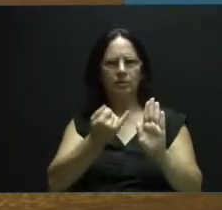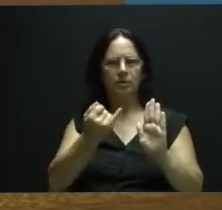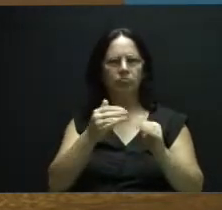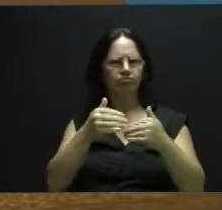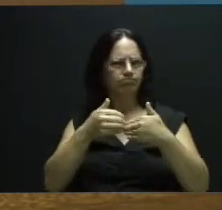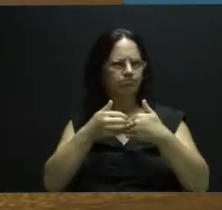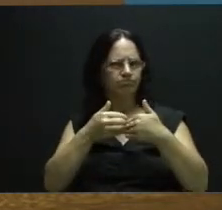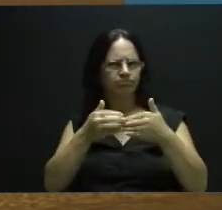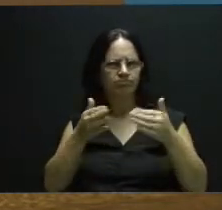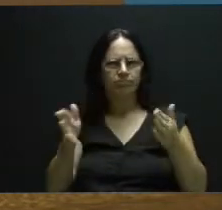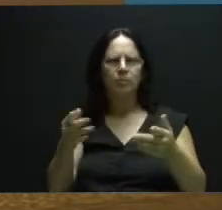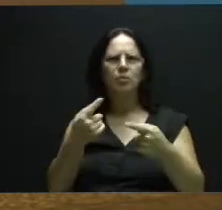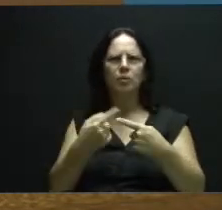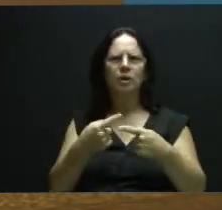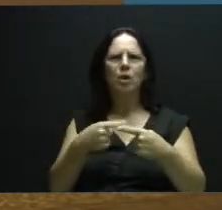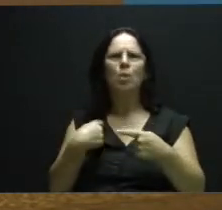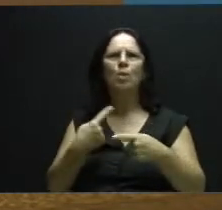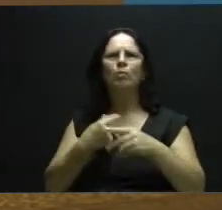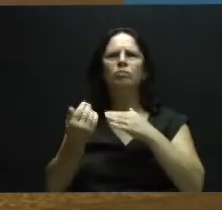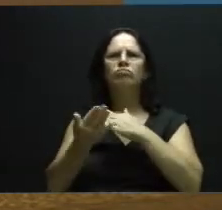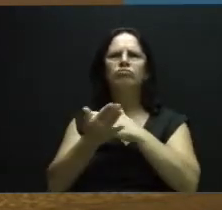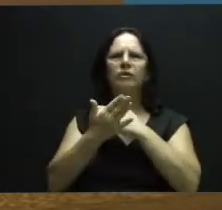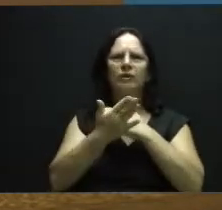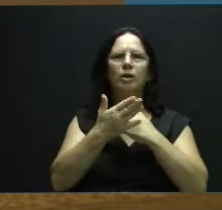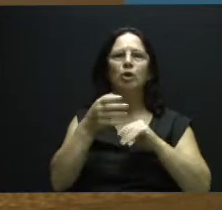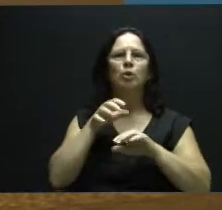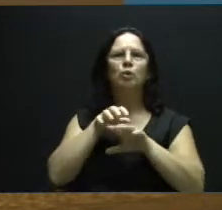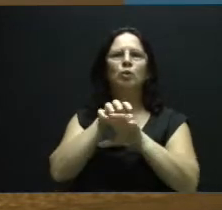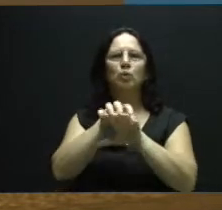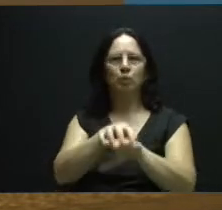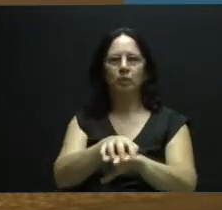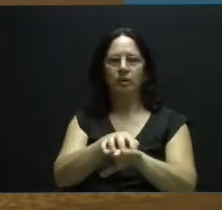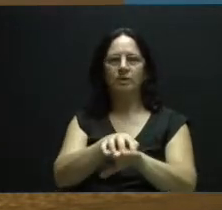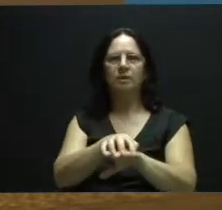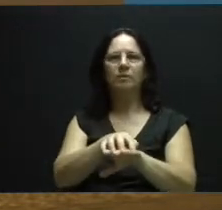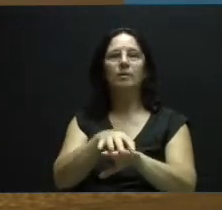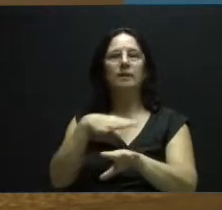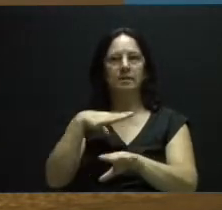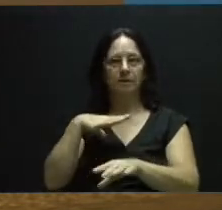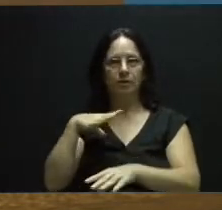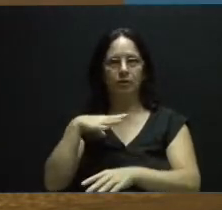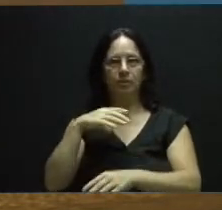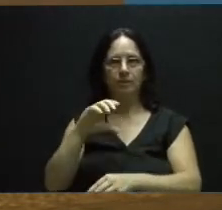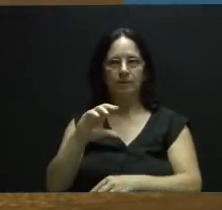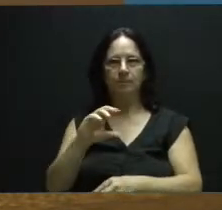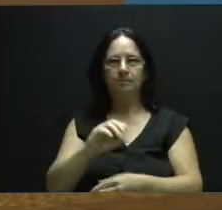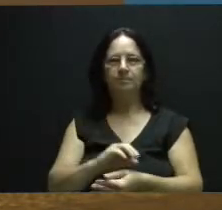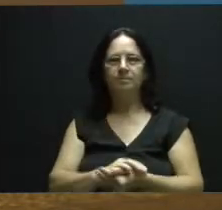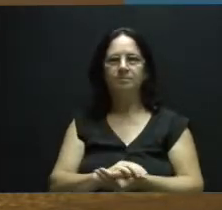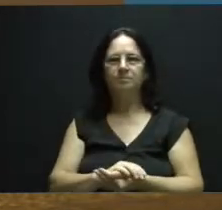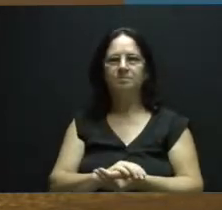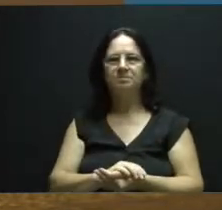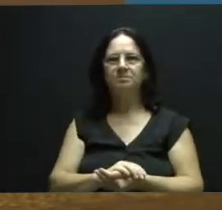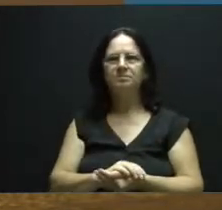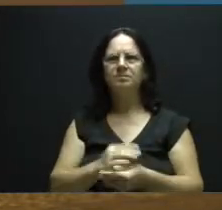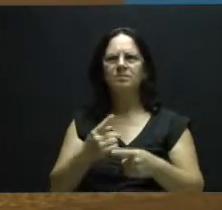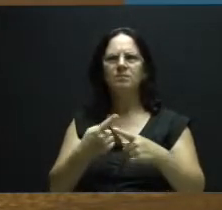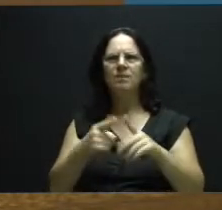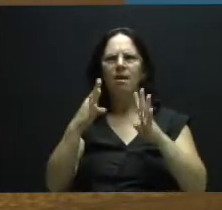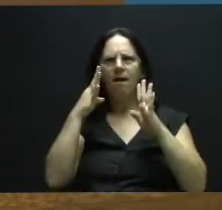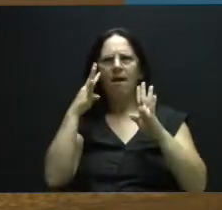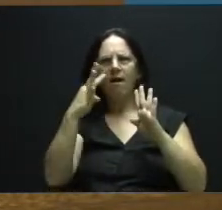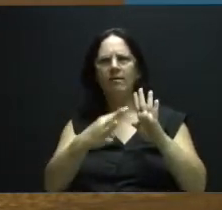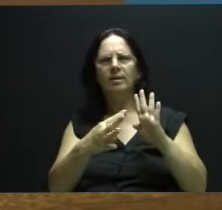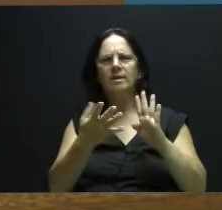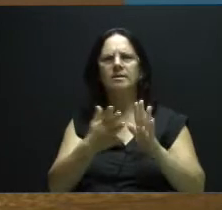até mesmo porque a gente defende essa questão do turismo é na nossa cidade mas eu vim aqui atentamente aqui na